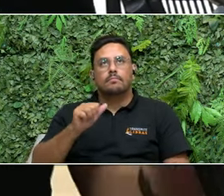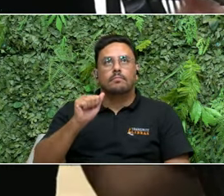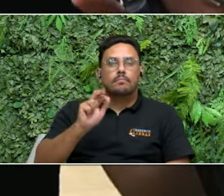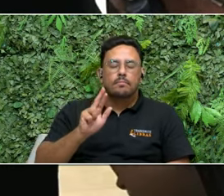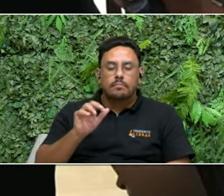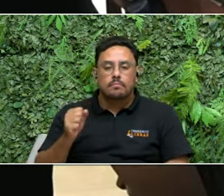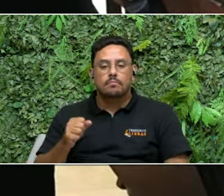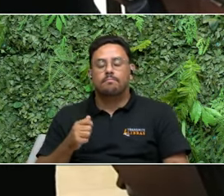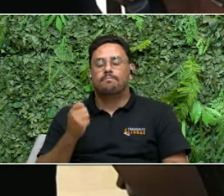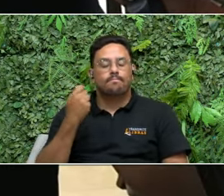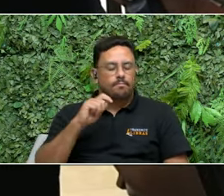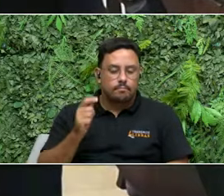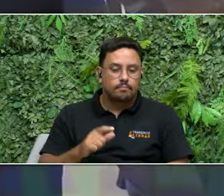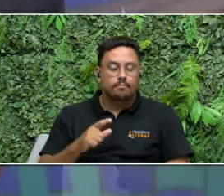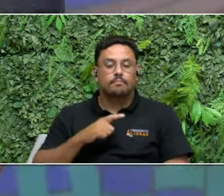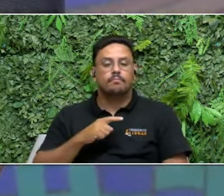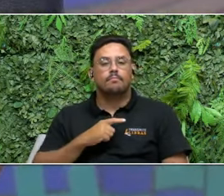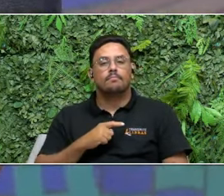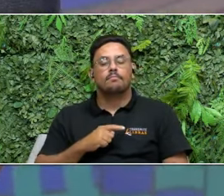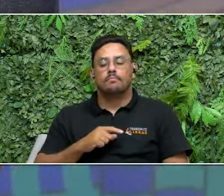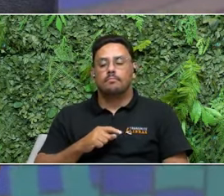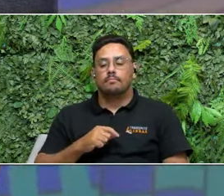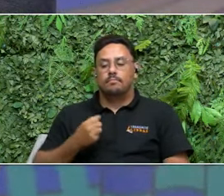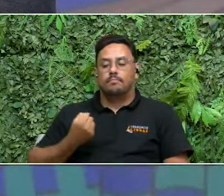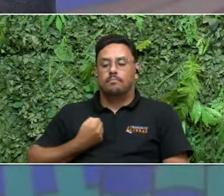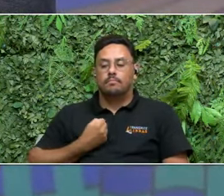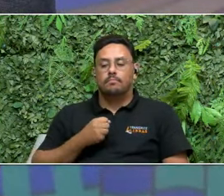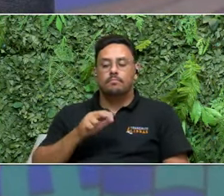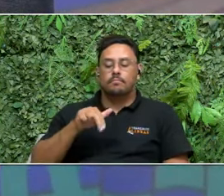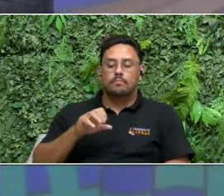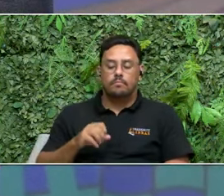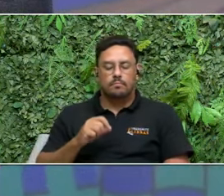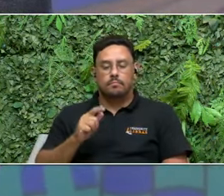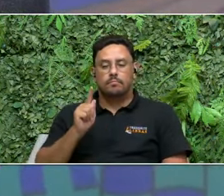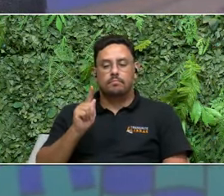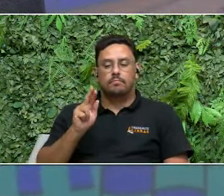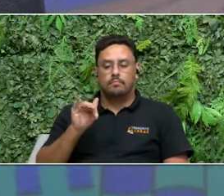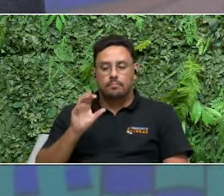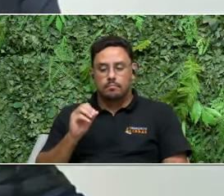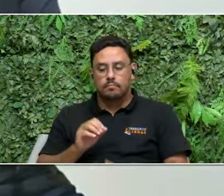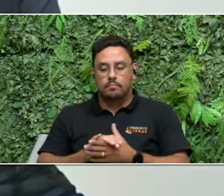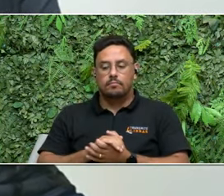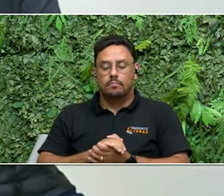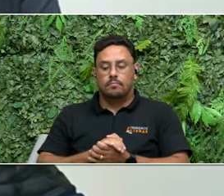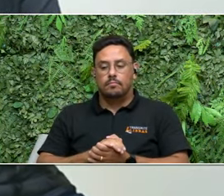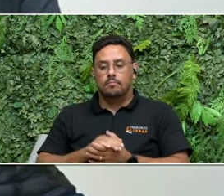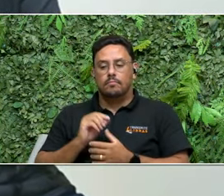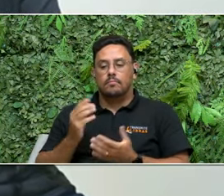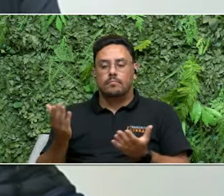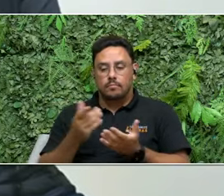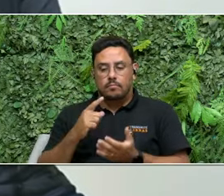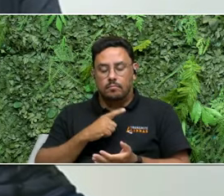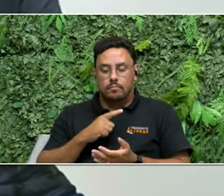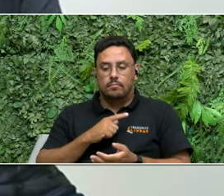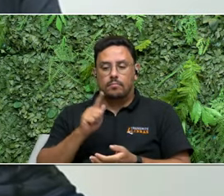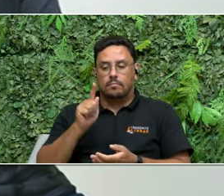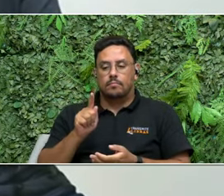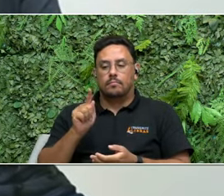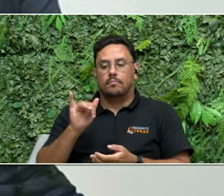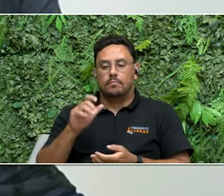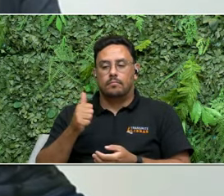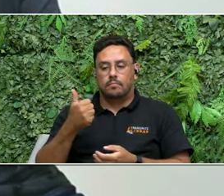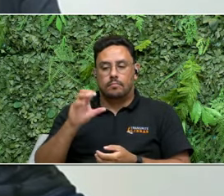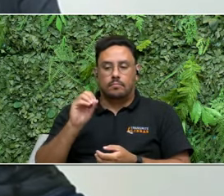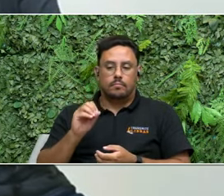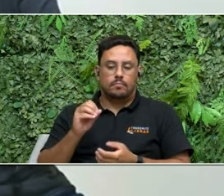dá ainda tem jogo das notas daqui a pouquinho vamos saber quem tirou não hoje o jubert vai dar não ô ô Bob hoje hoje o jubert vai dar 10 para